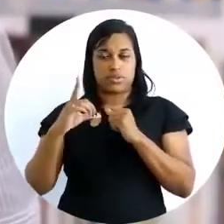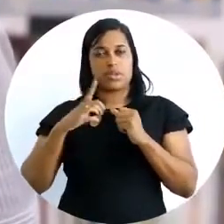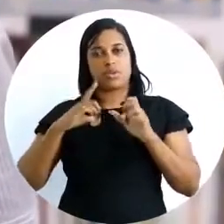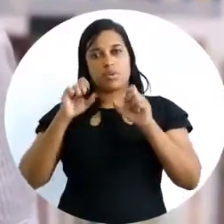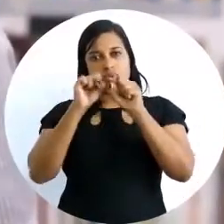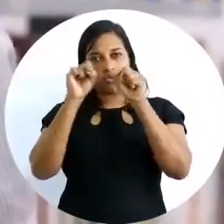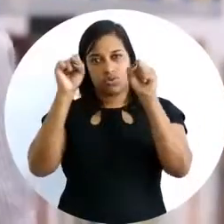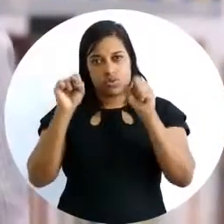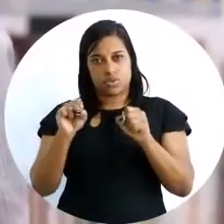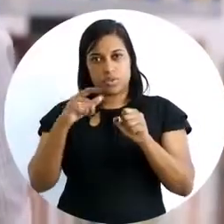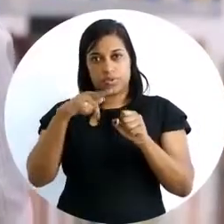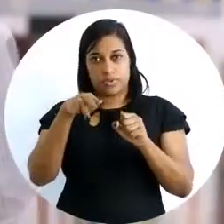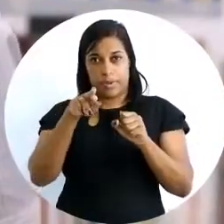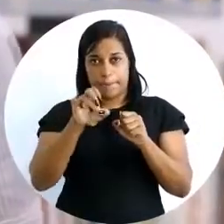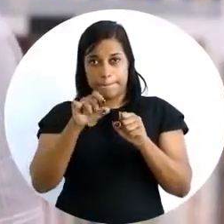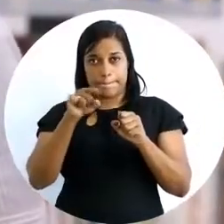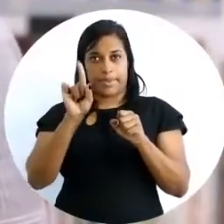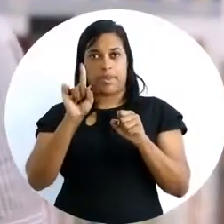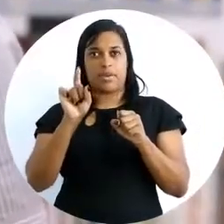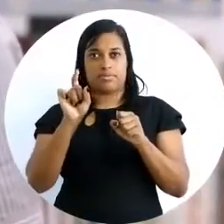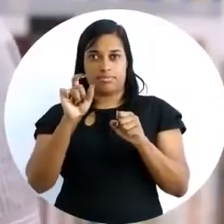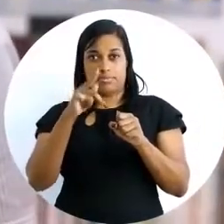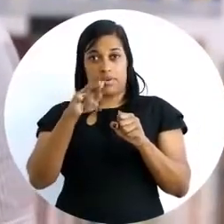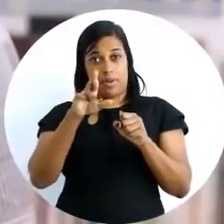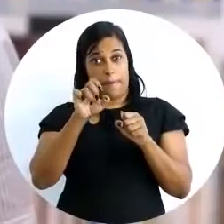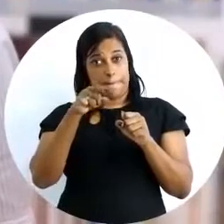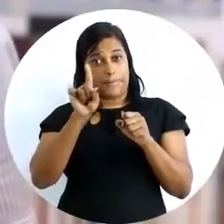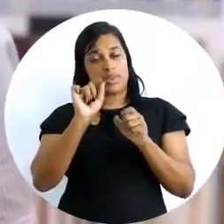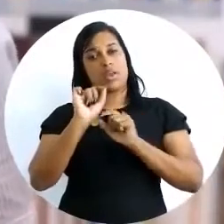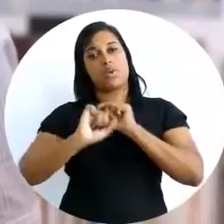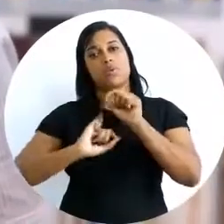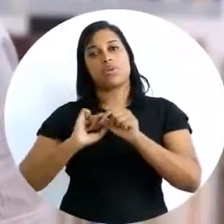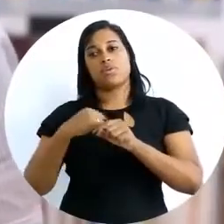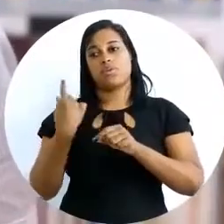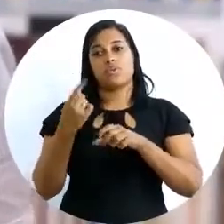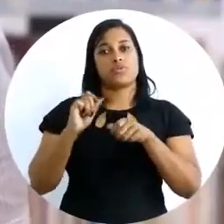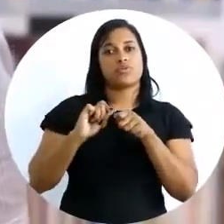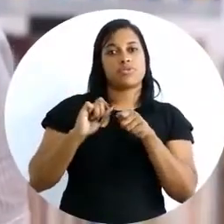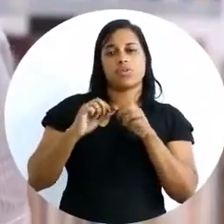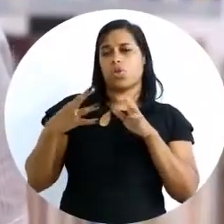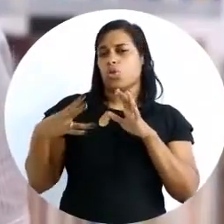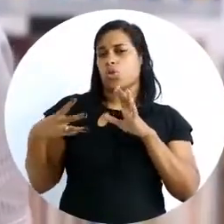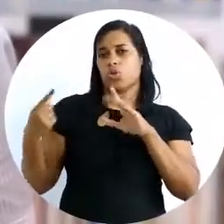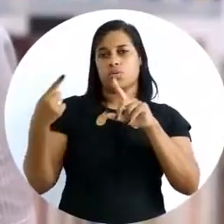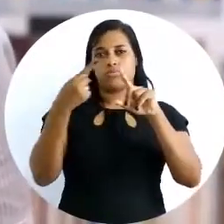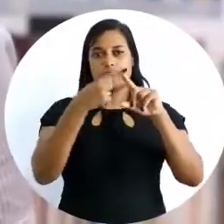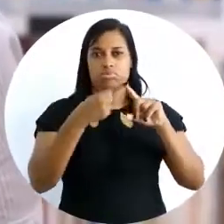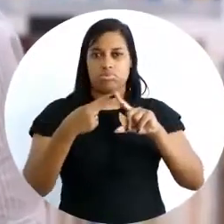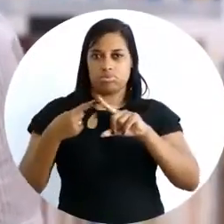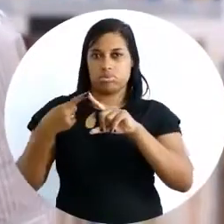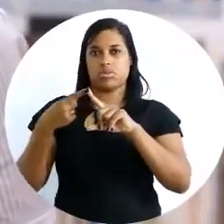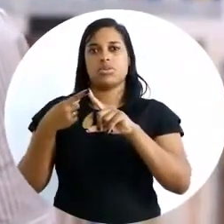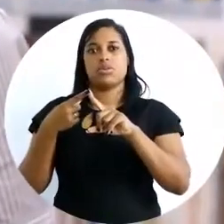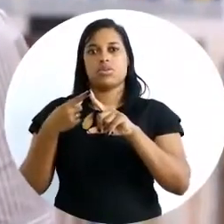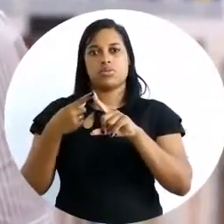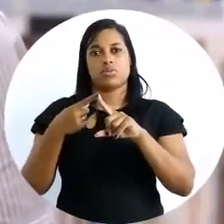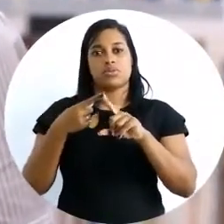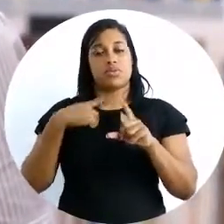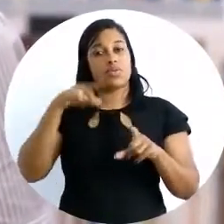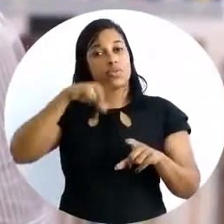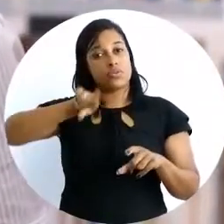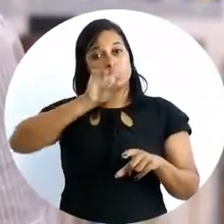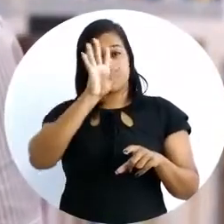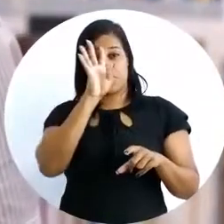os sistemas pré-coordenados. Os pré-coordenados é quando nós fazemos todas as combinações possíveis no momento que nós estamos